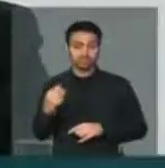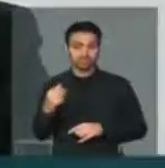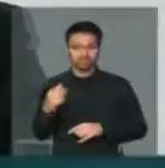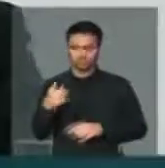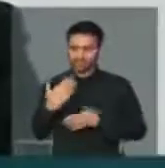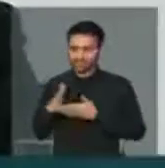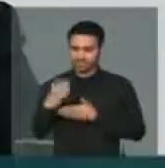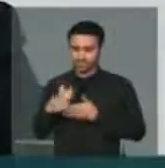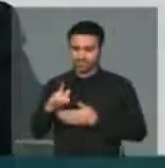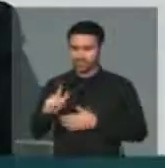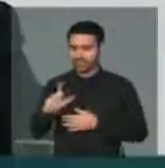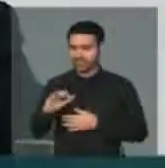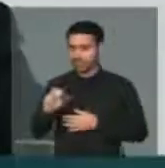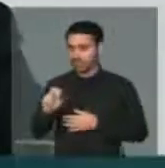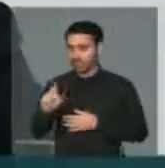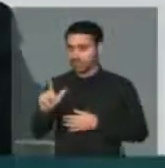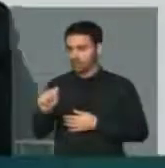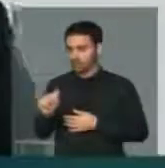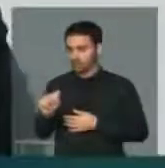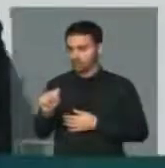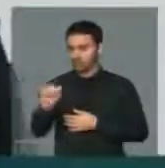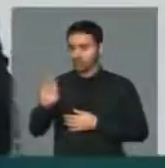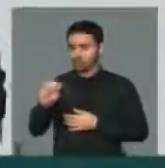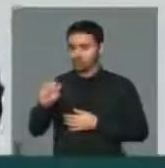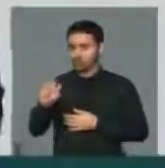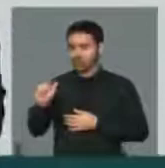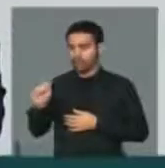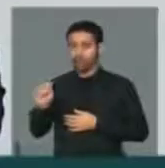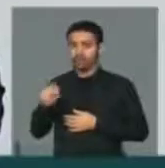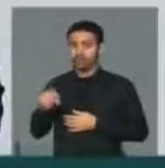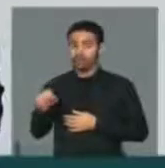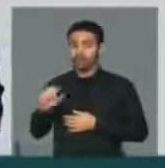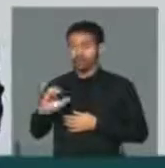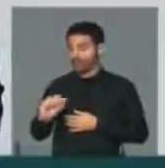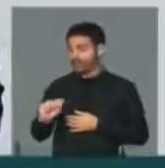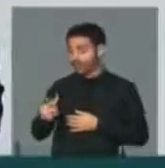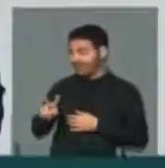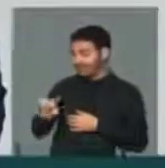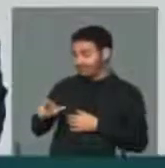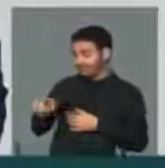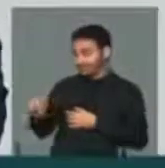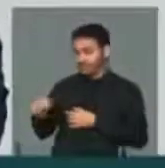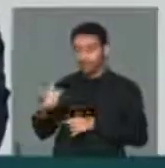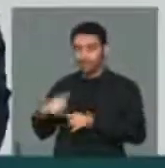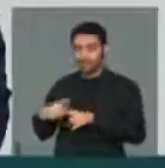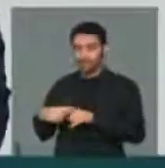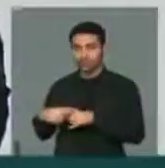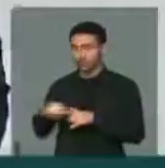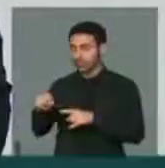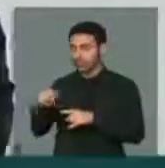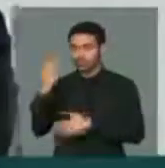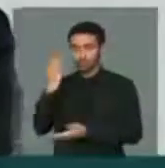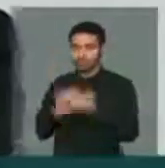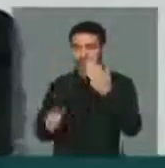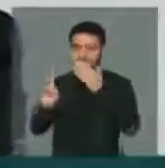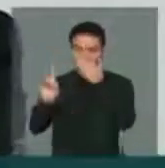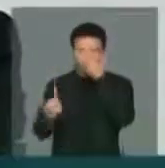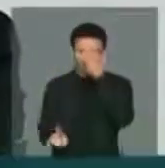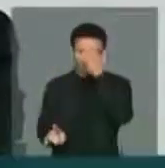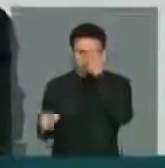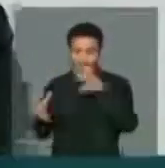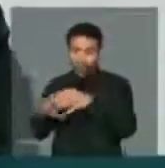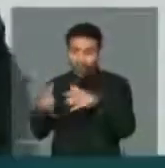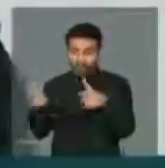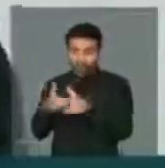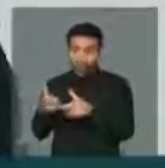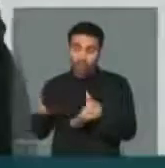barreira, e sim cláusula de caveira, porque ela enterra o direito das minorias de participar. E quando eu falo